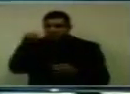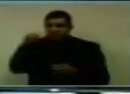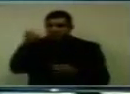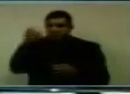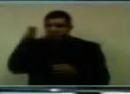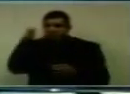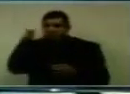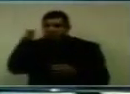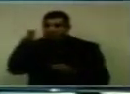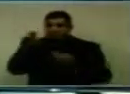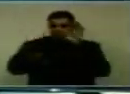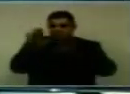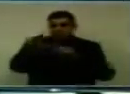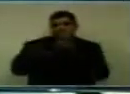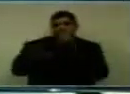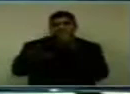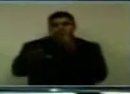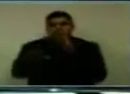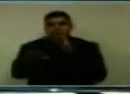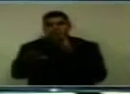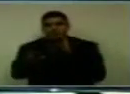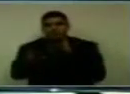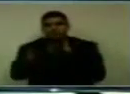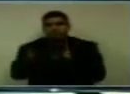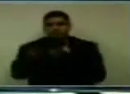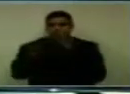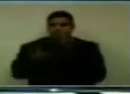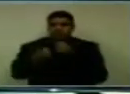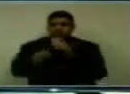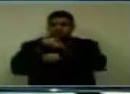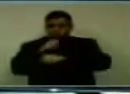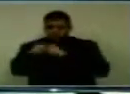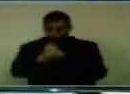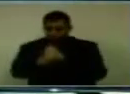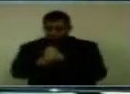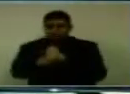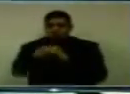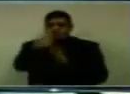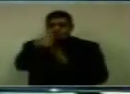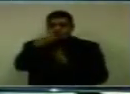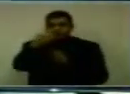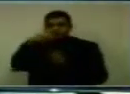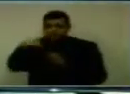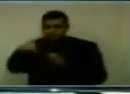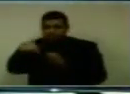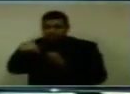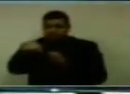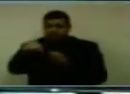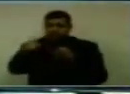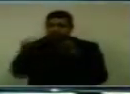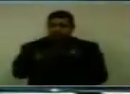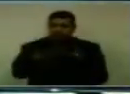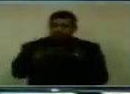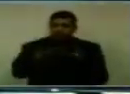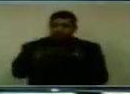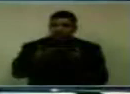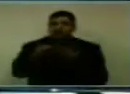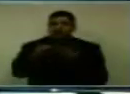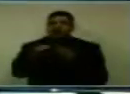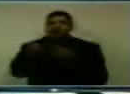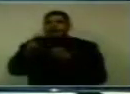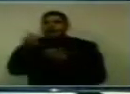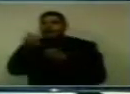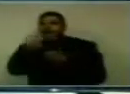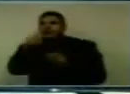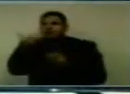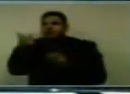10 e 15. Portanto, de 2007, data da repactuação, a